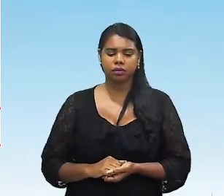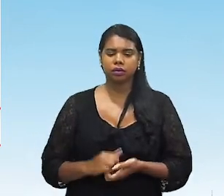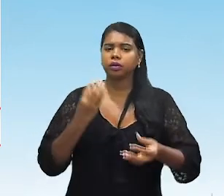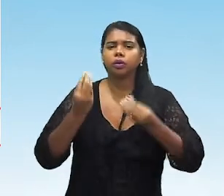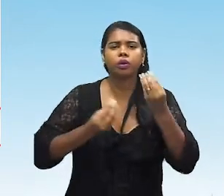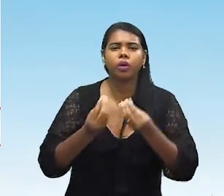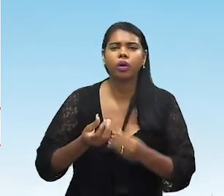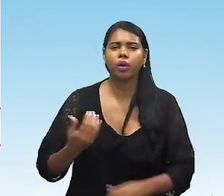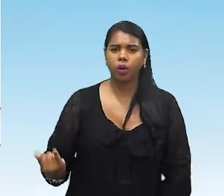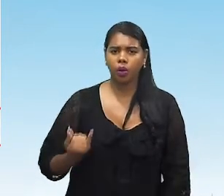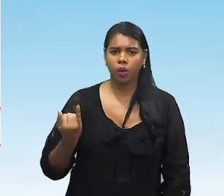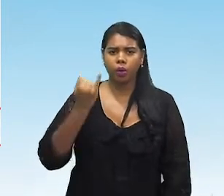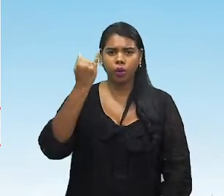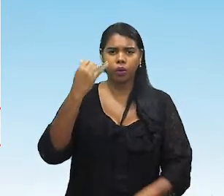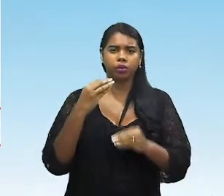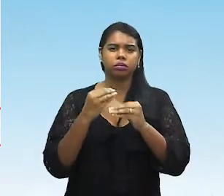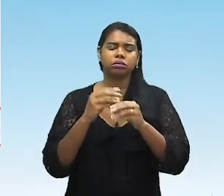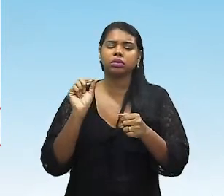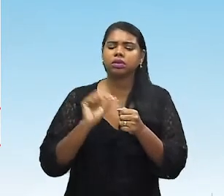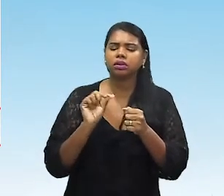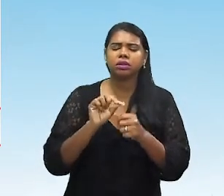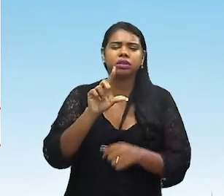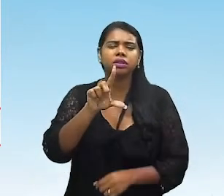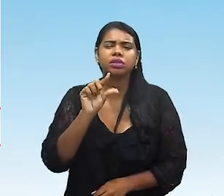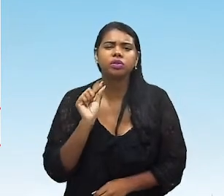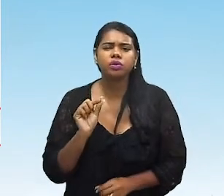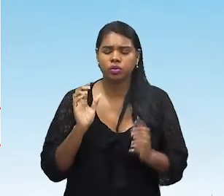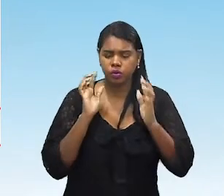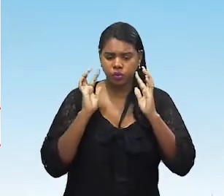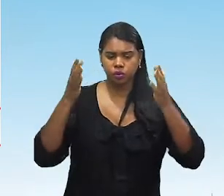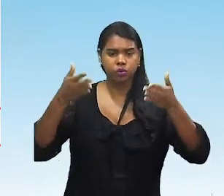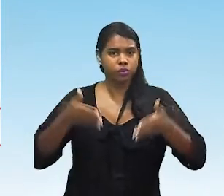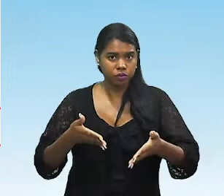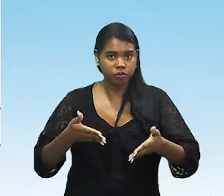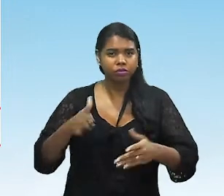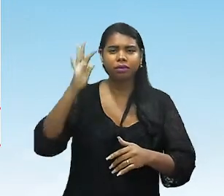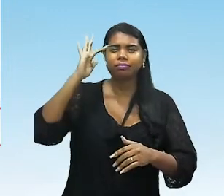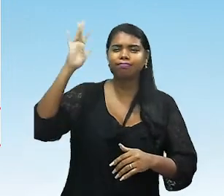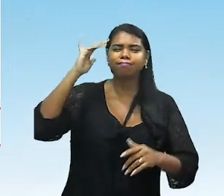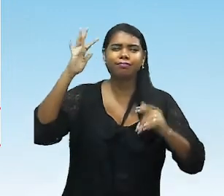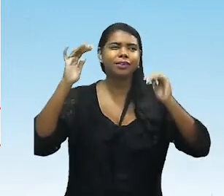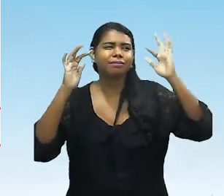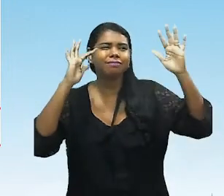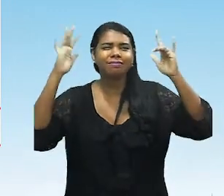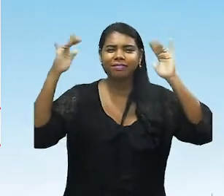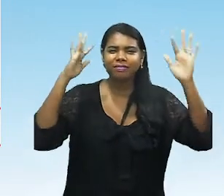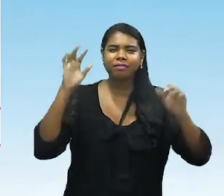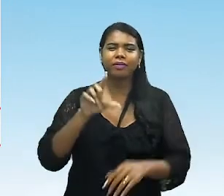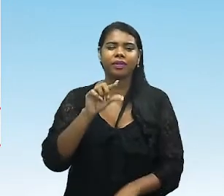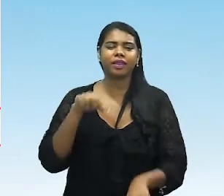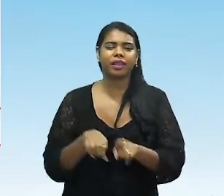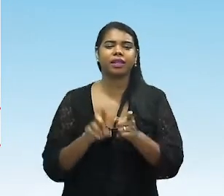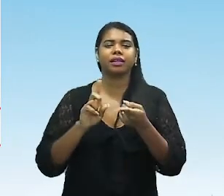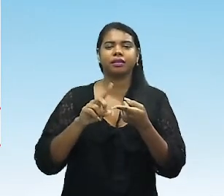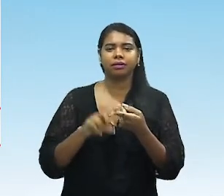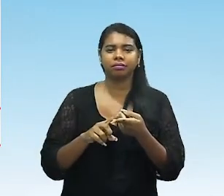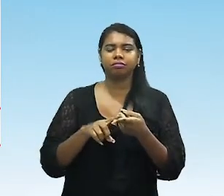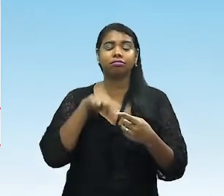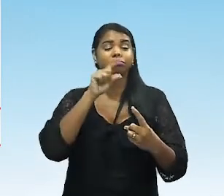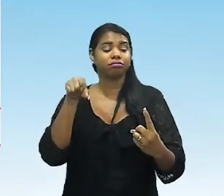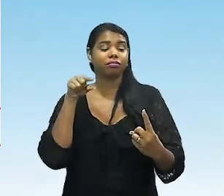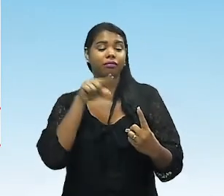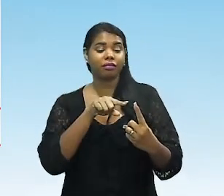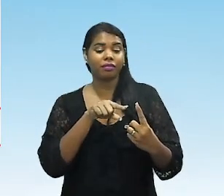Como é importante, né, essa questão de fazer escolhas voltadas para os seus sonhos, escolhas voltadas aí para os seus